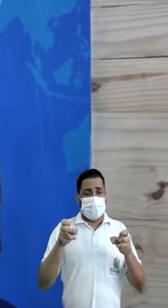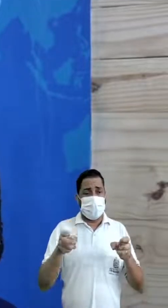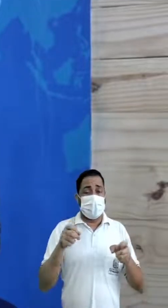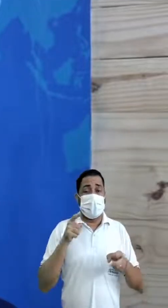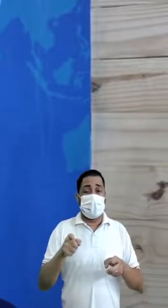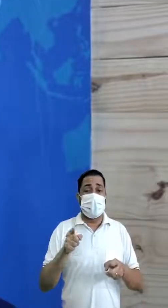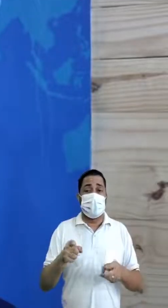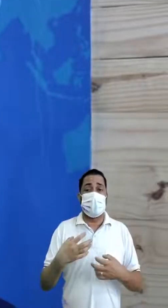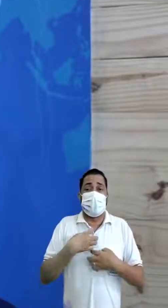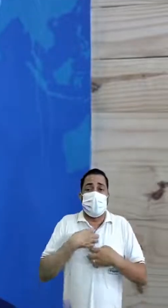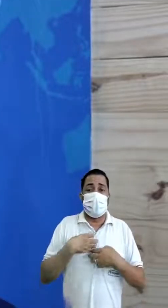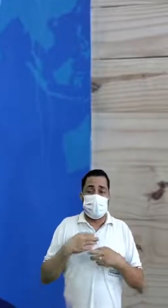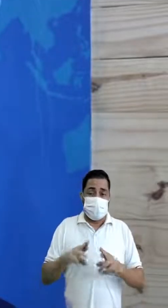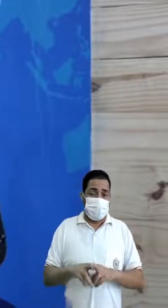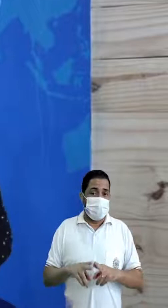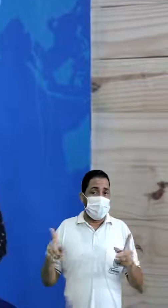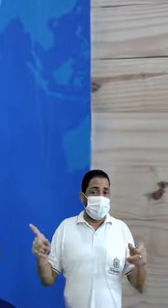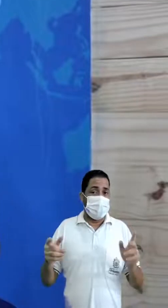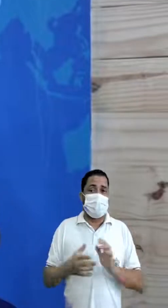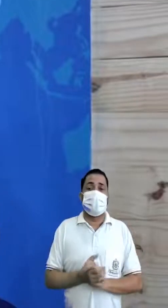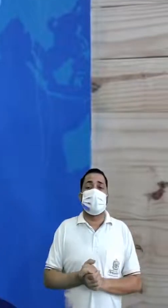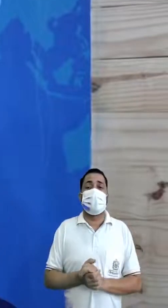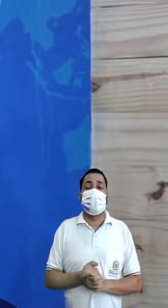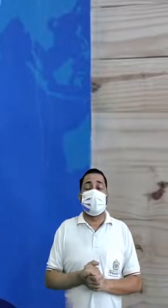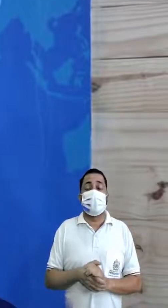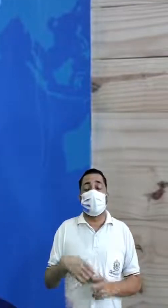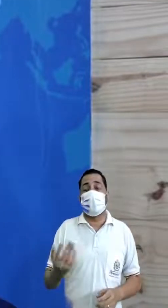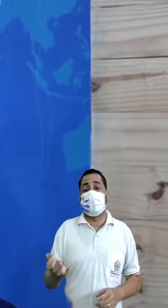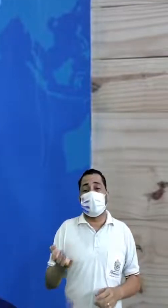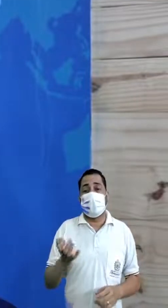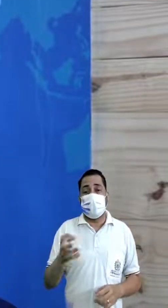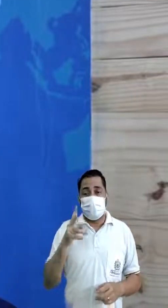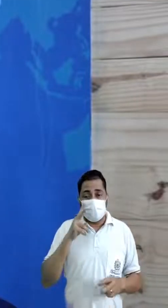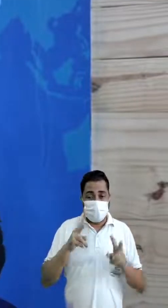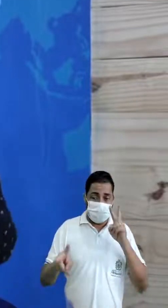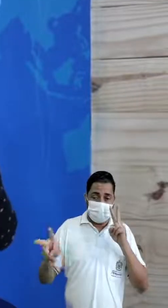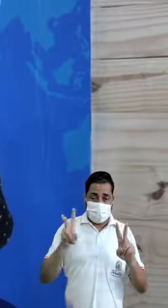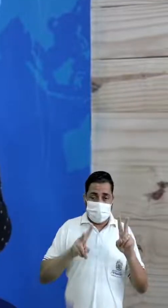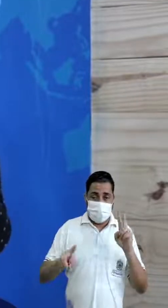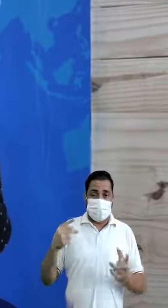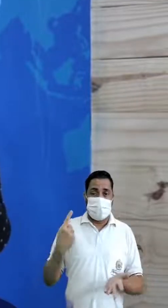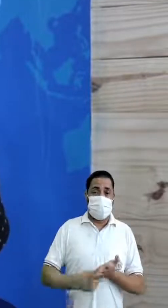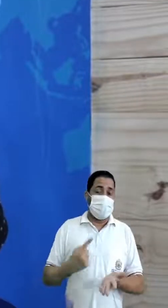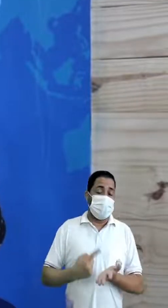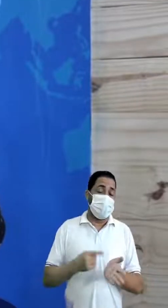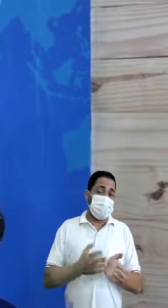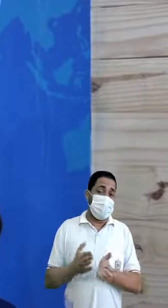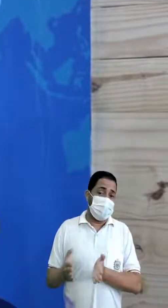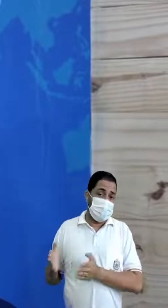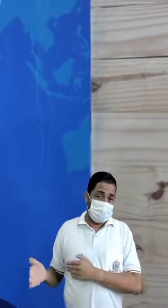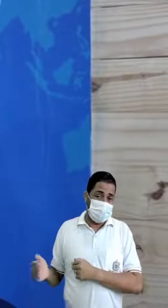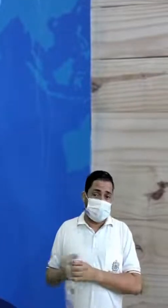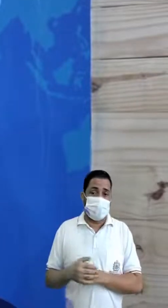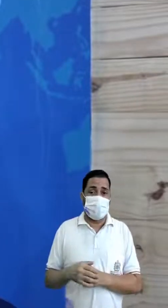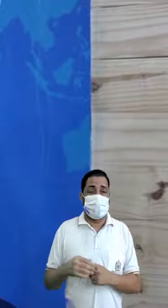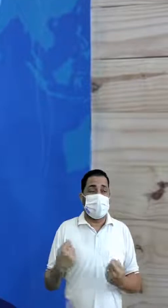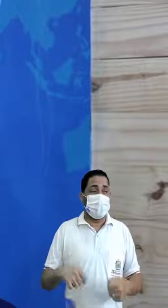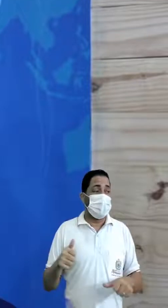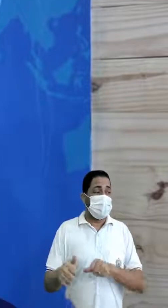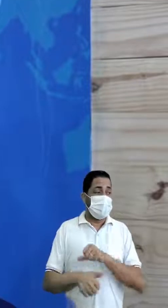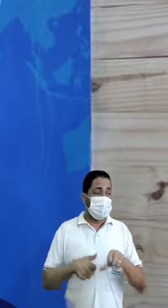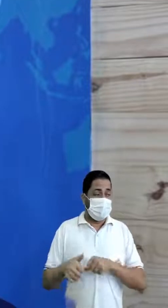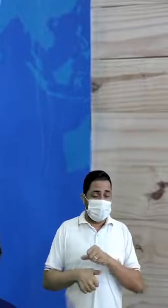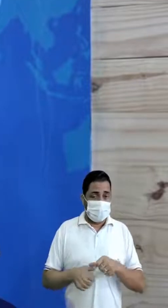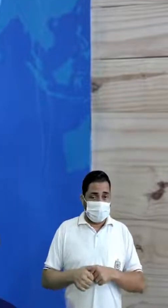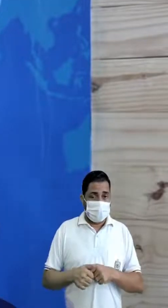objeto de uma maneira diferente. Então, quando a gente quer enxergar determinada parte do objeto, a gente tem que mudar